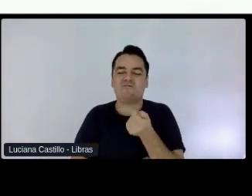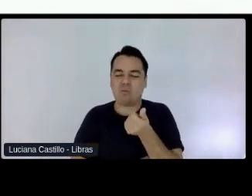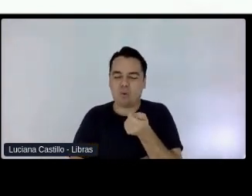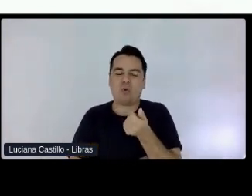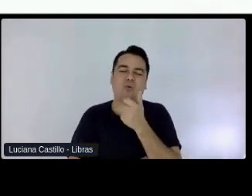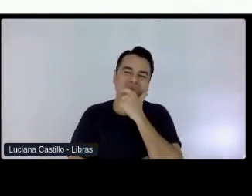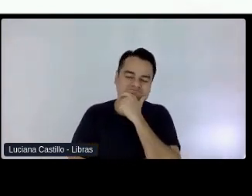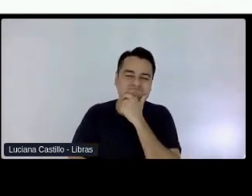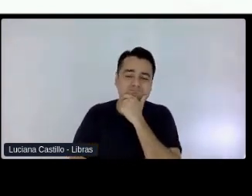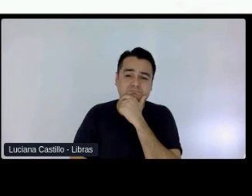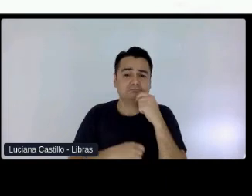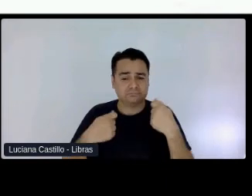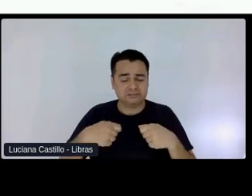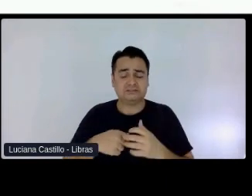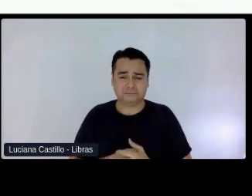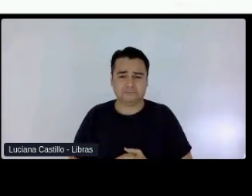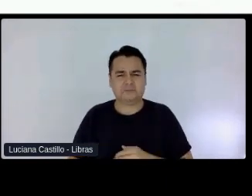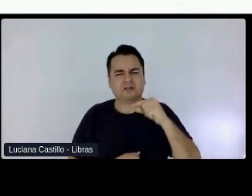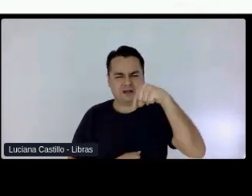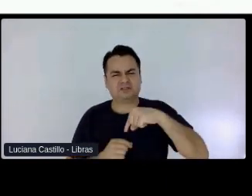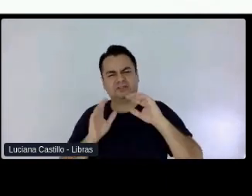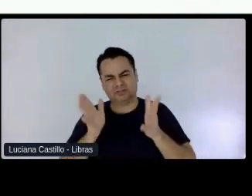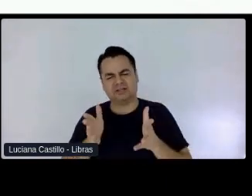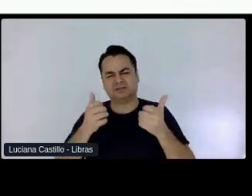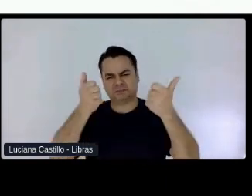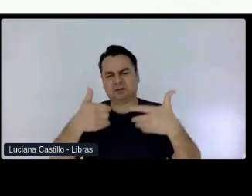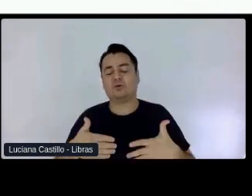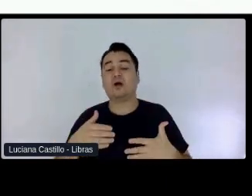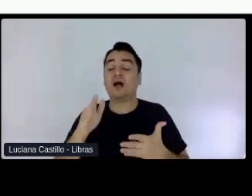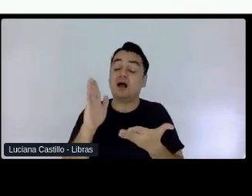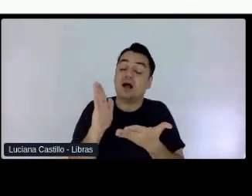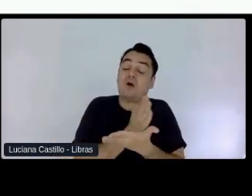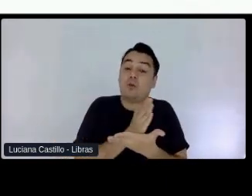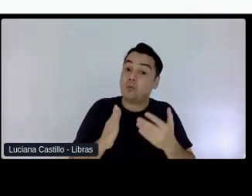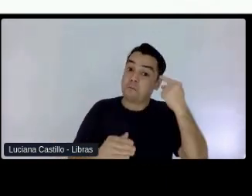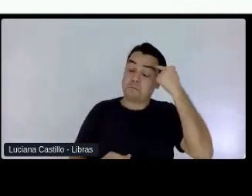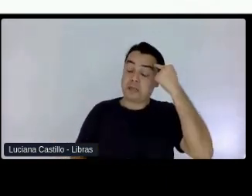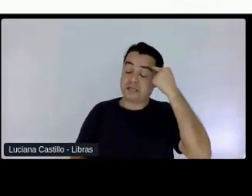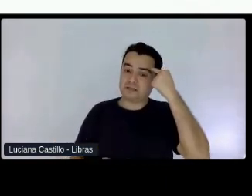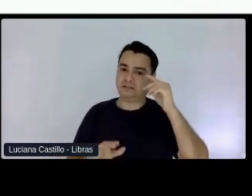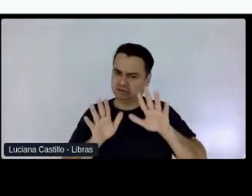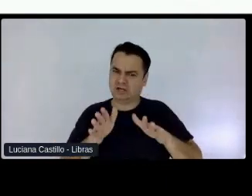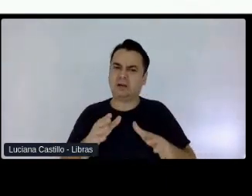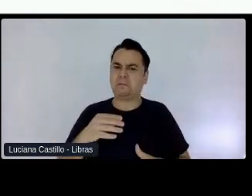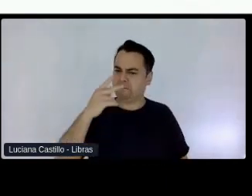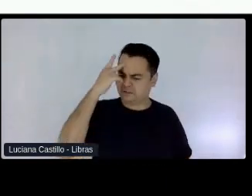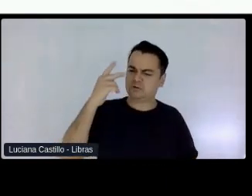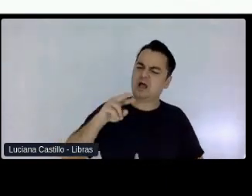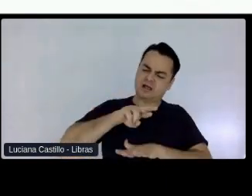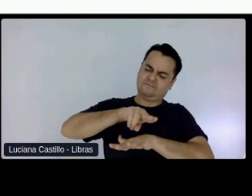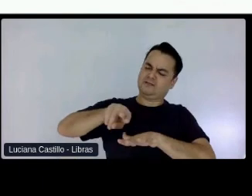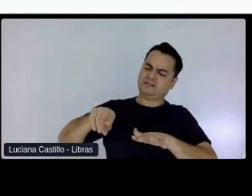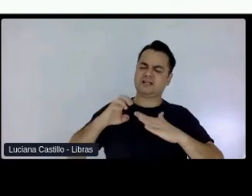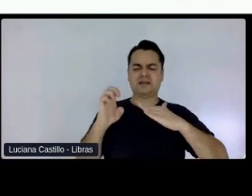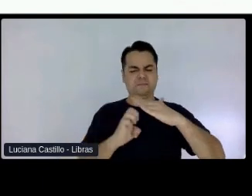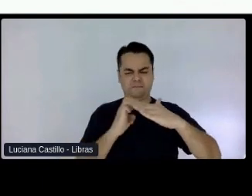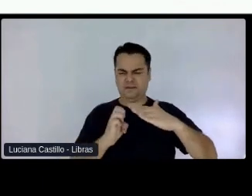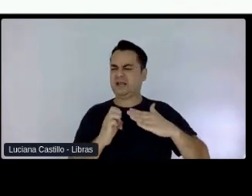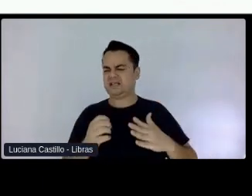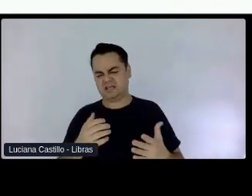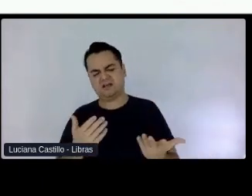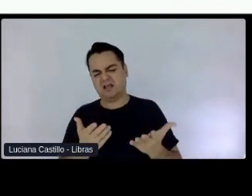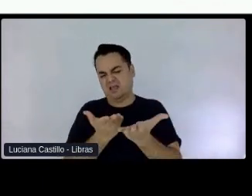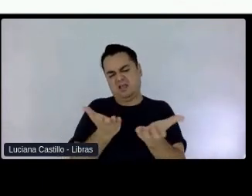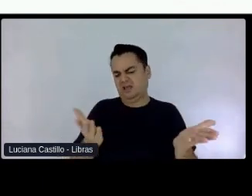trazer isso, né? A gente já teve aqui, né, casos de pessoas que achavam que estavam bem legais, com diversidade de empresas que achavam que estavam